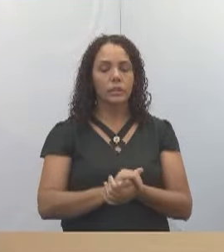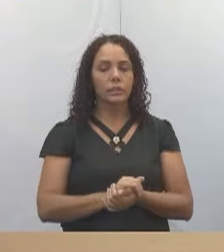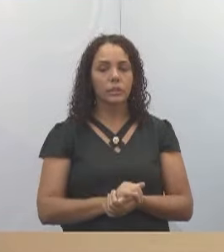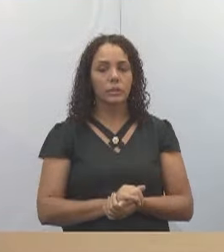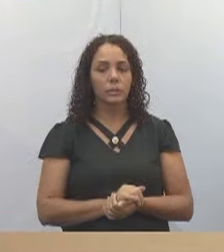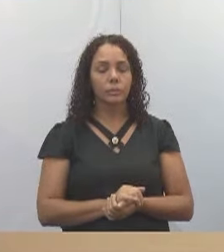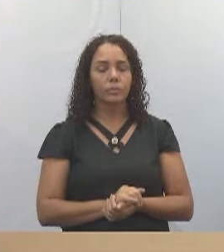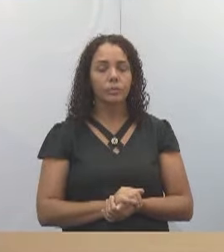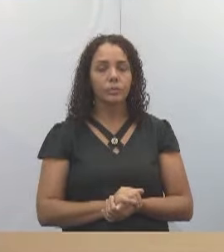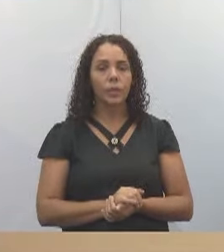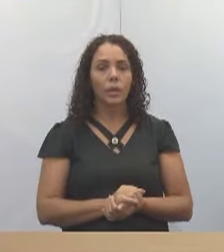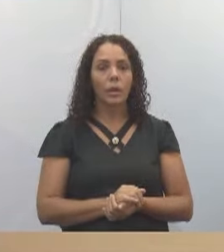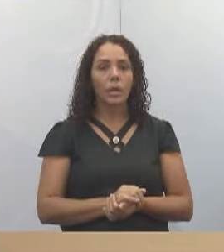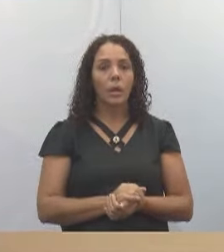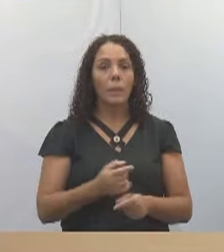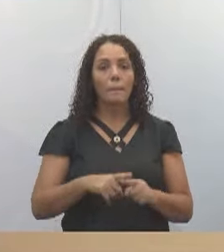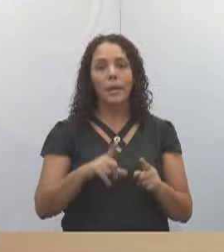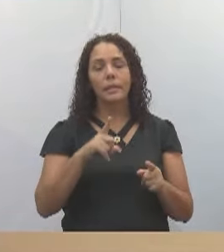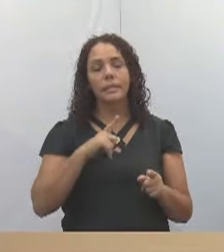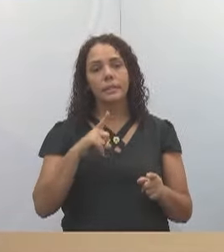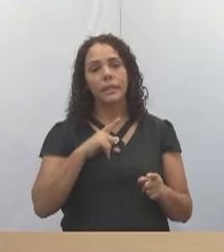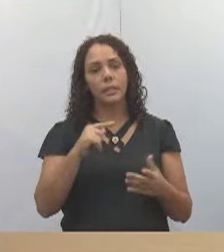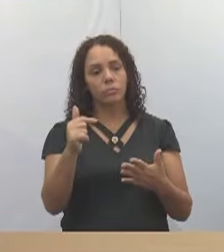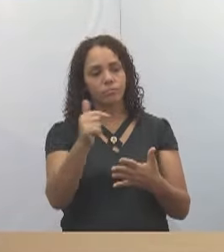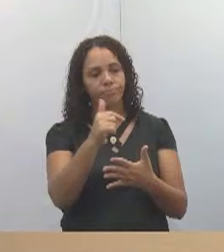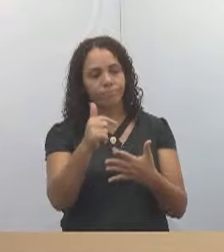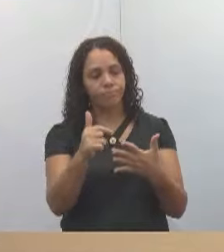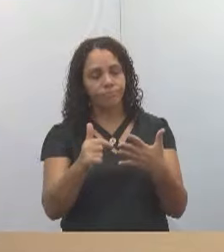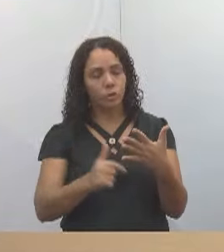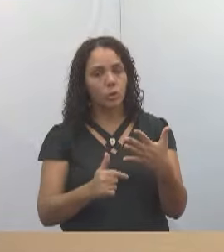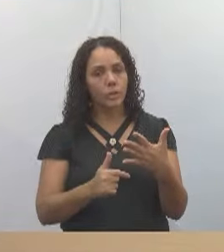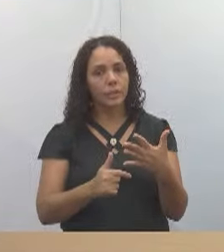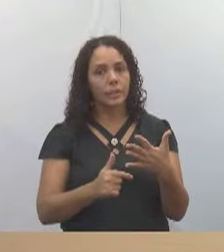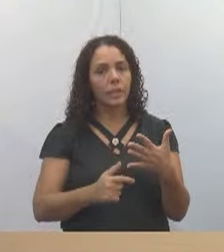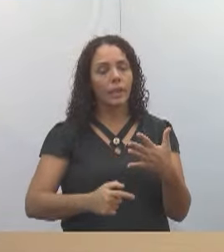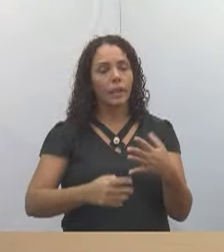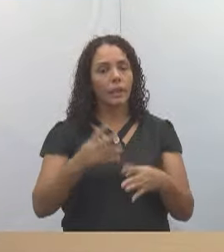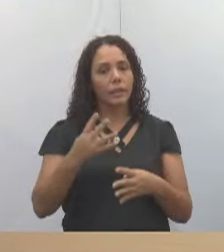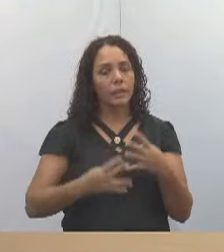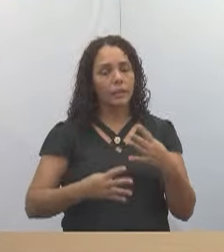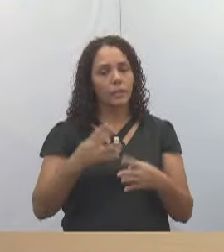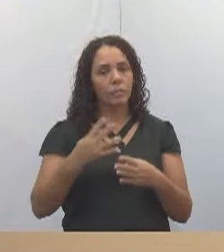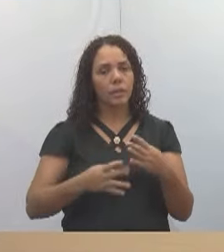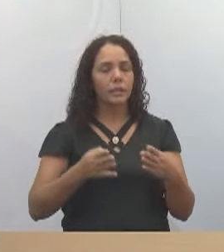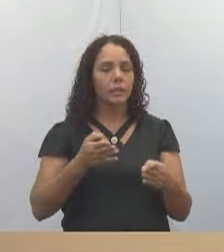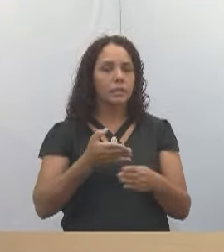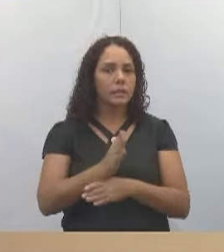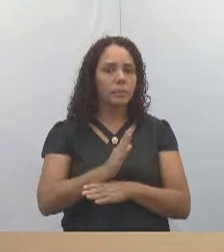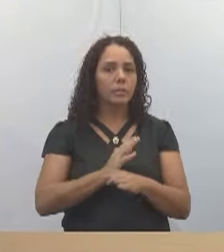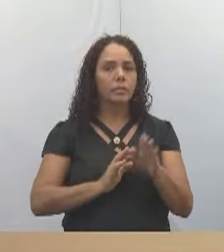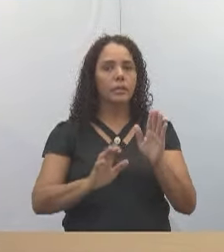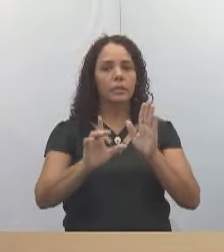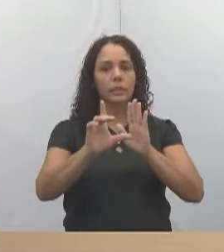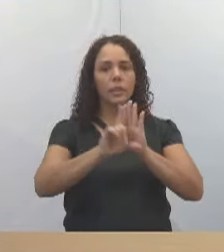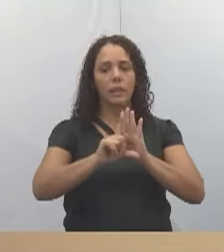intenções, existem razões que impedem a outorga da sanção do projeto de lei número